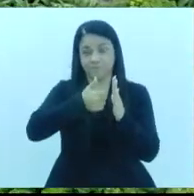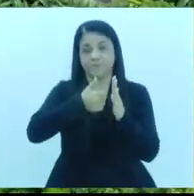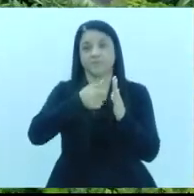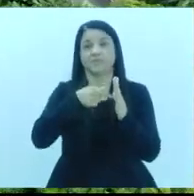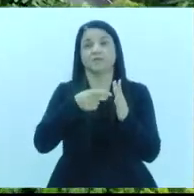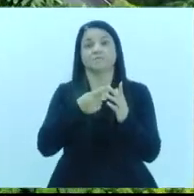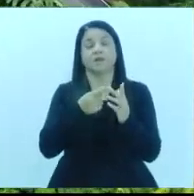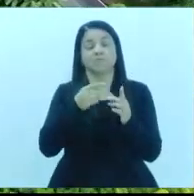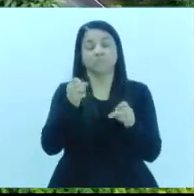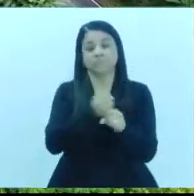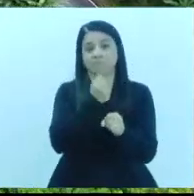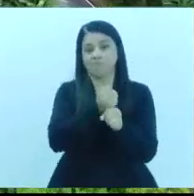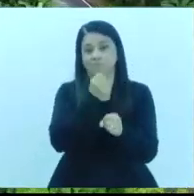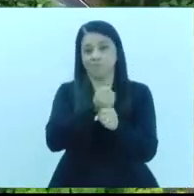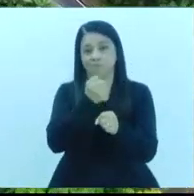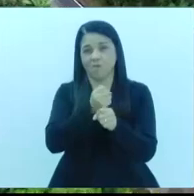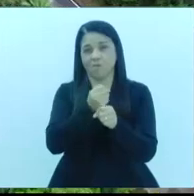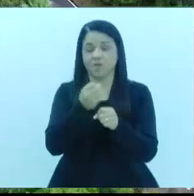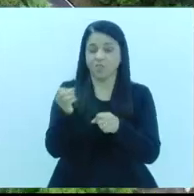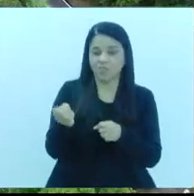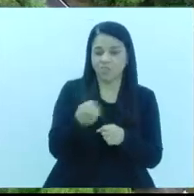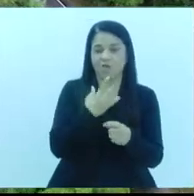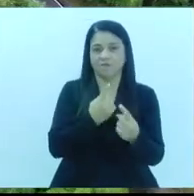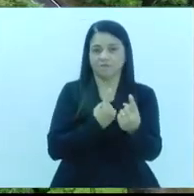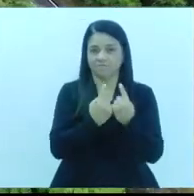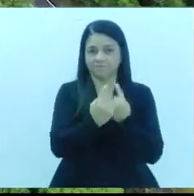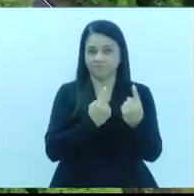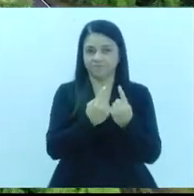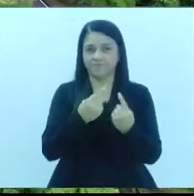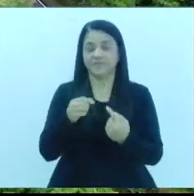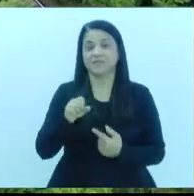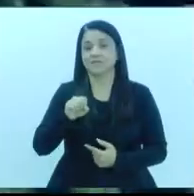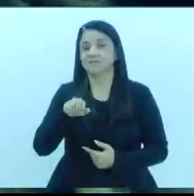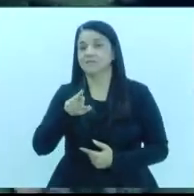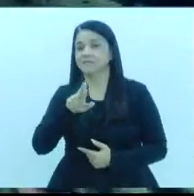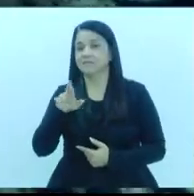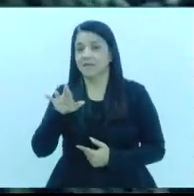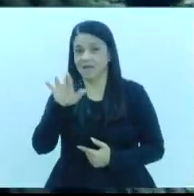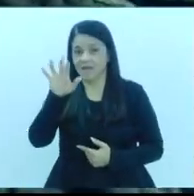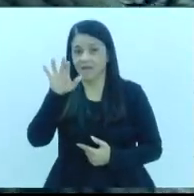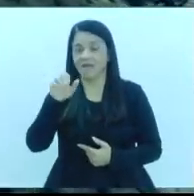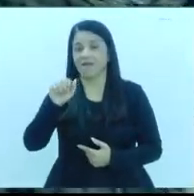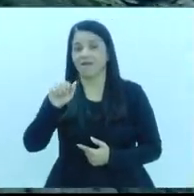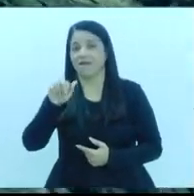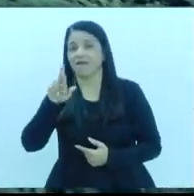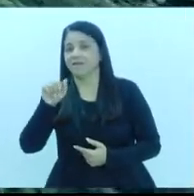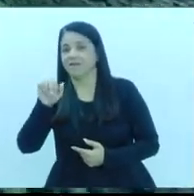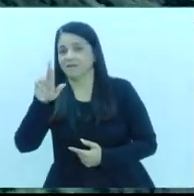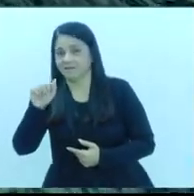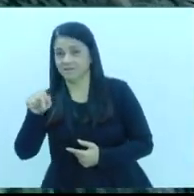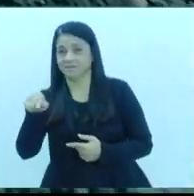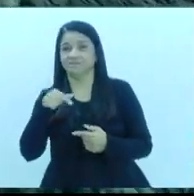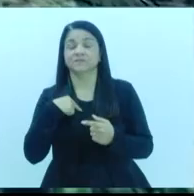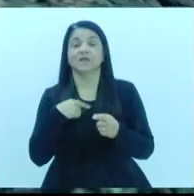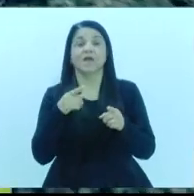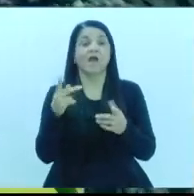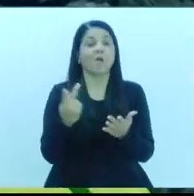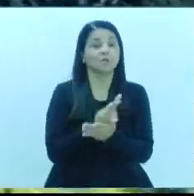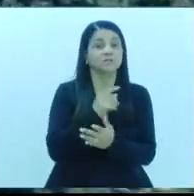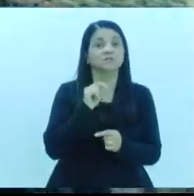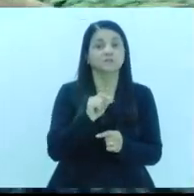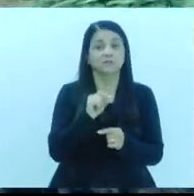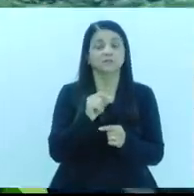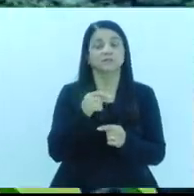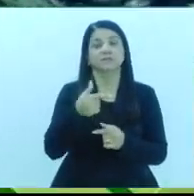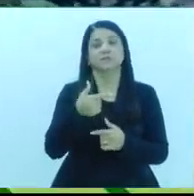necessárias para a construção das novas pistas da Via Dutra na Serra das Araras. As intervenções estão previstas para acontecer no